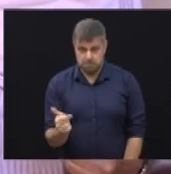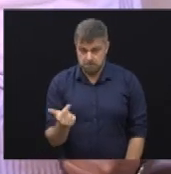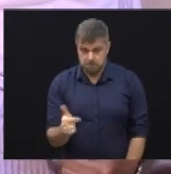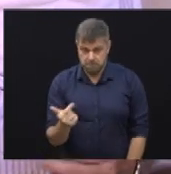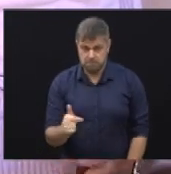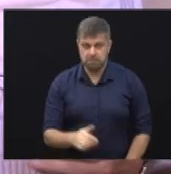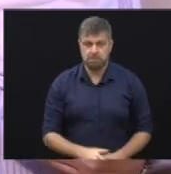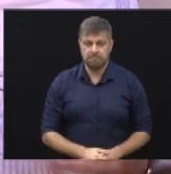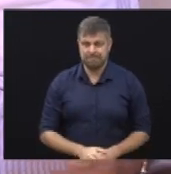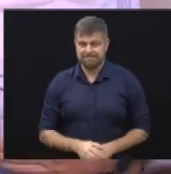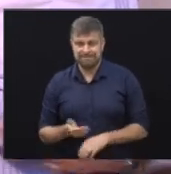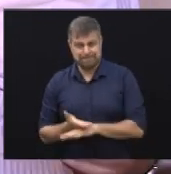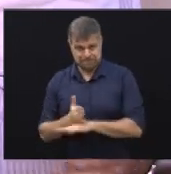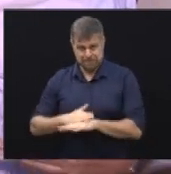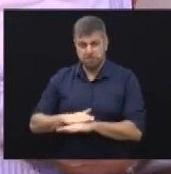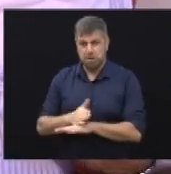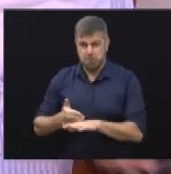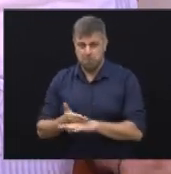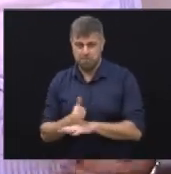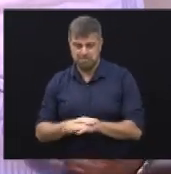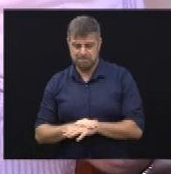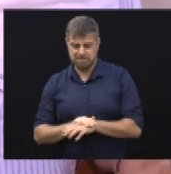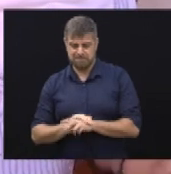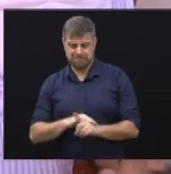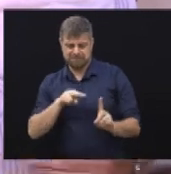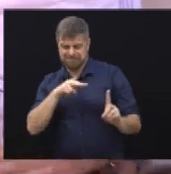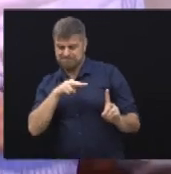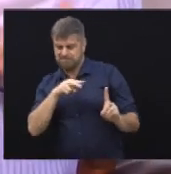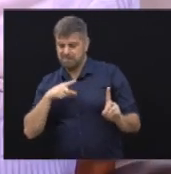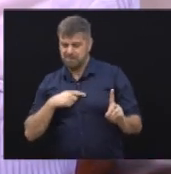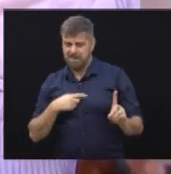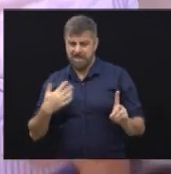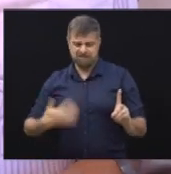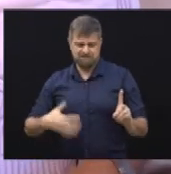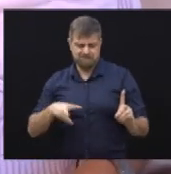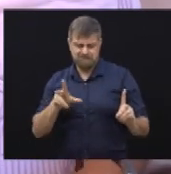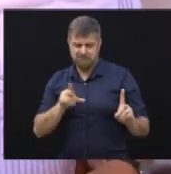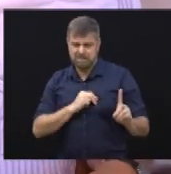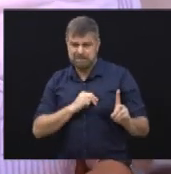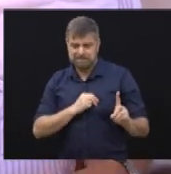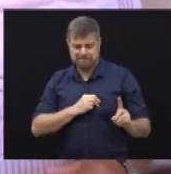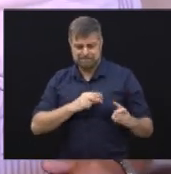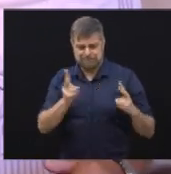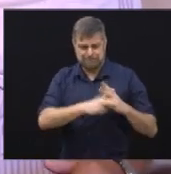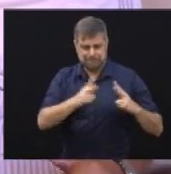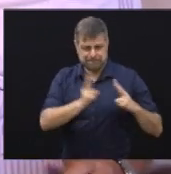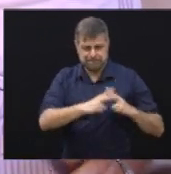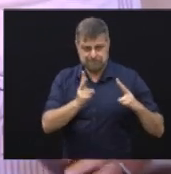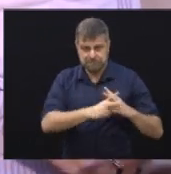discussões que, vamos dizer, incomodam, né, quem está ouvindo ou quem está passando por ela,